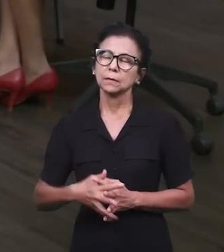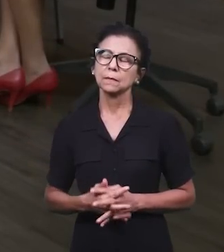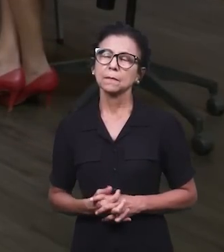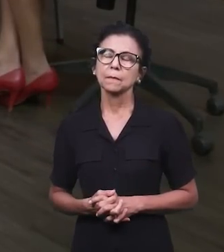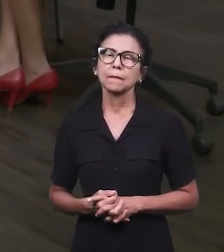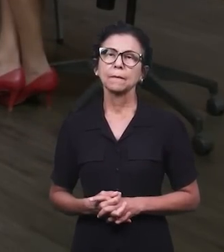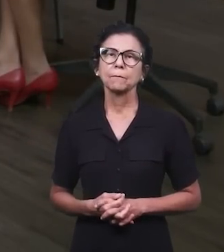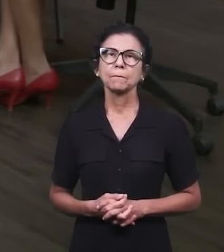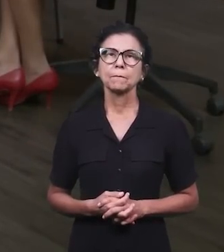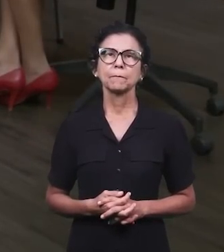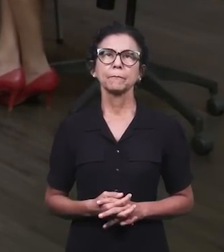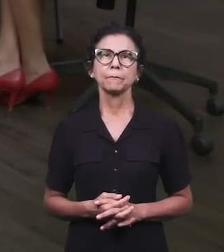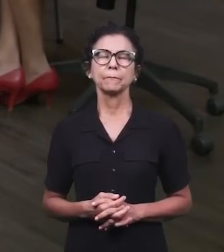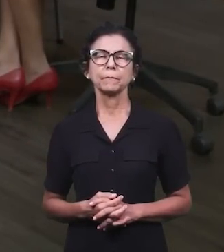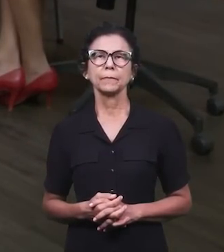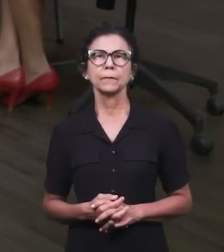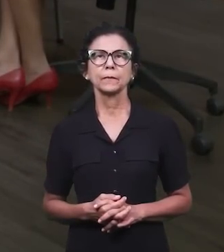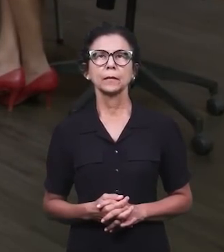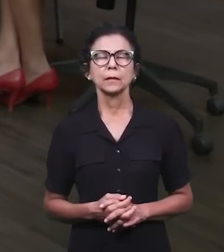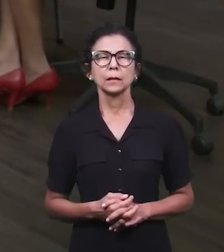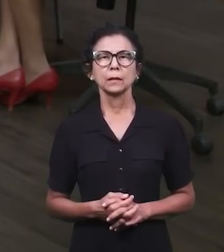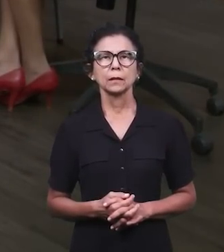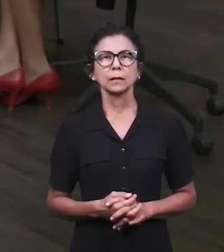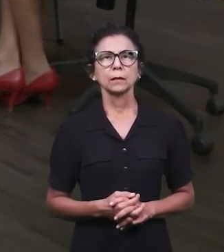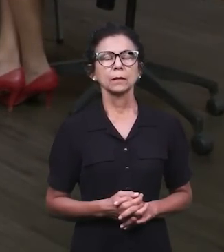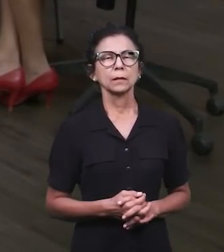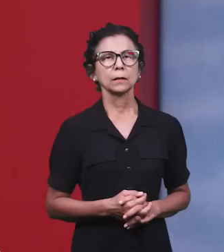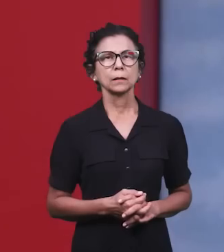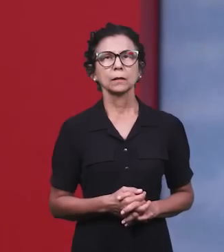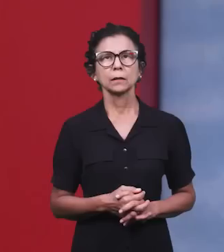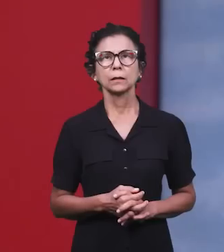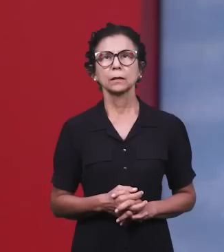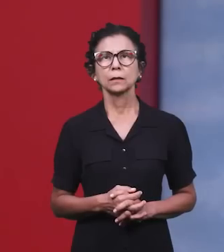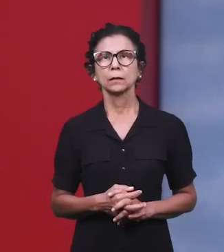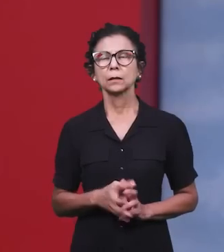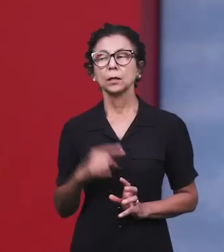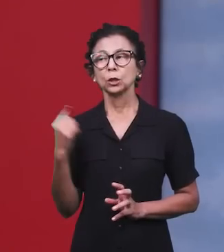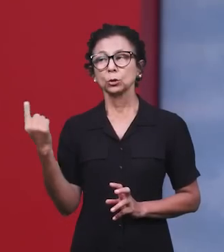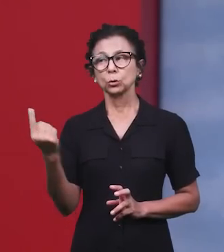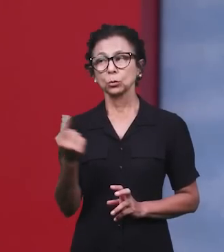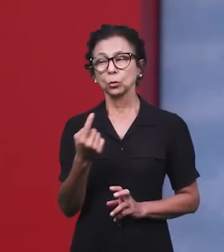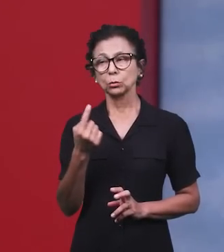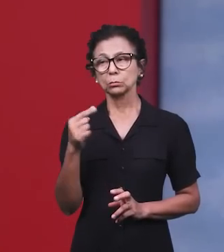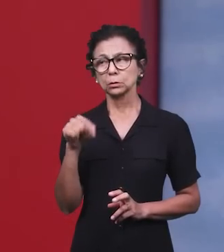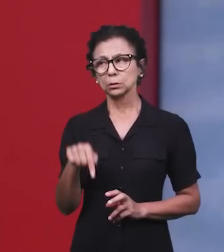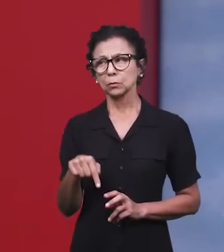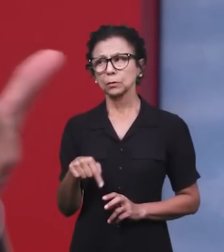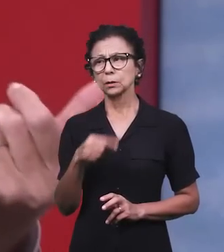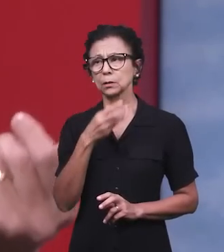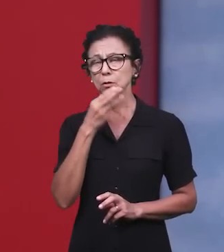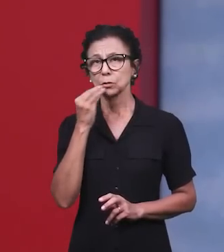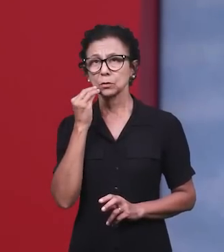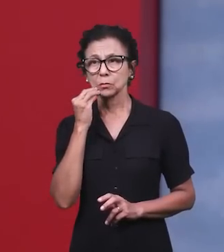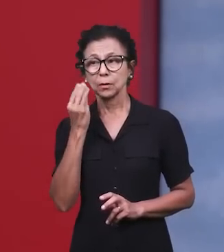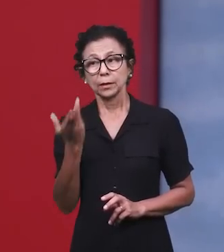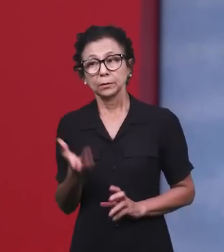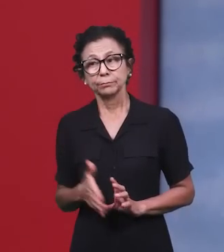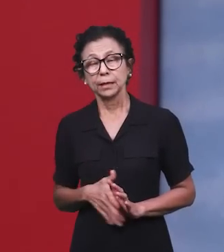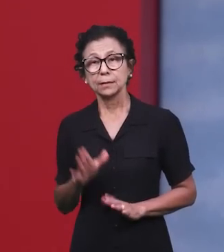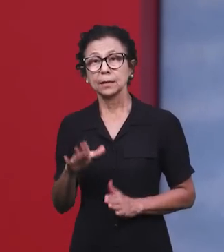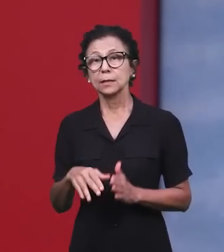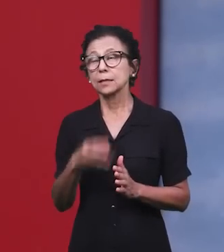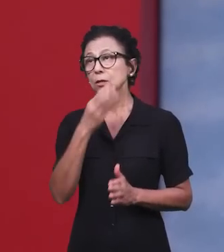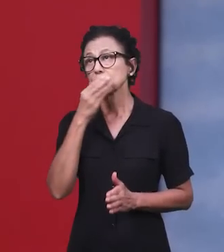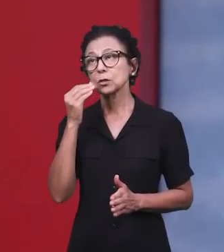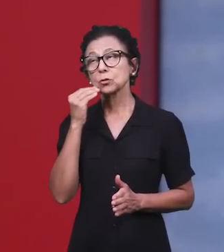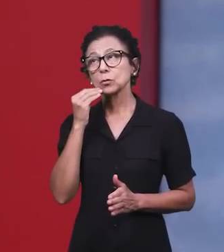estão ouvindo, que estão aqui, que já jejuaram, já tiveram, por exemplo, a experiência de você consultar uma consagração, o Senhor não permitiu, porque Ele queria outra. Uhum.